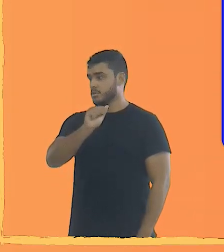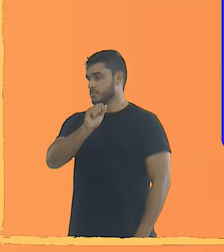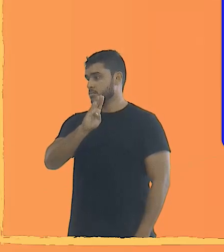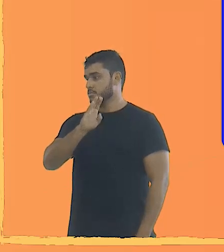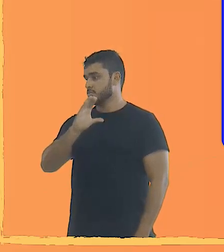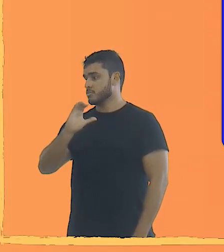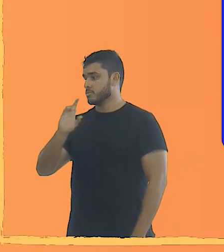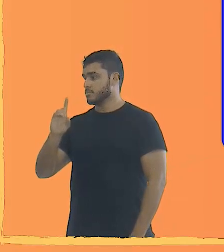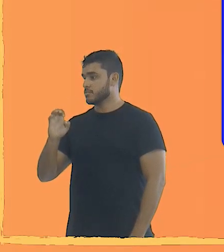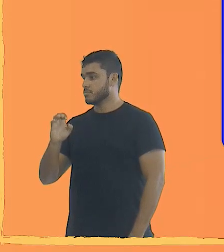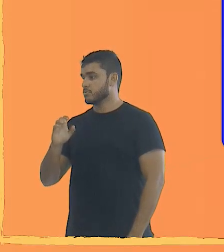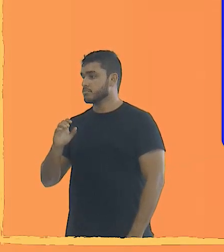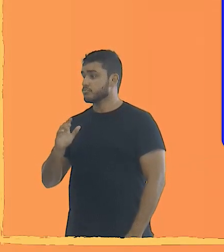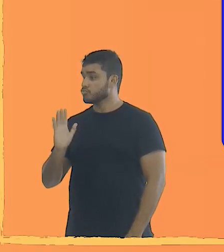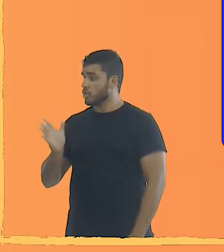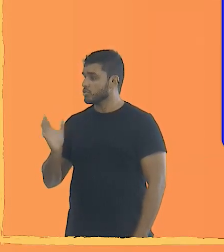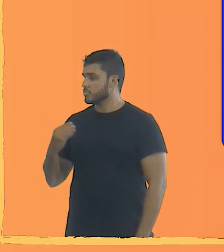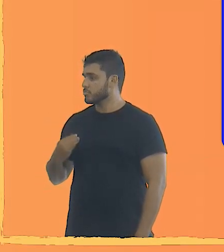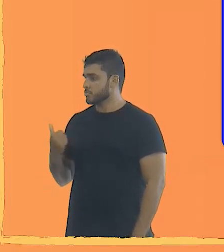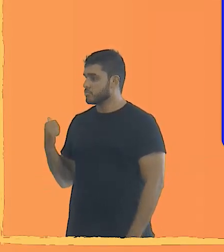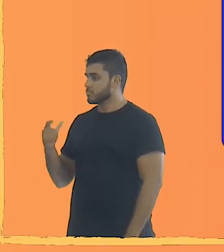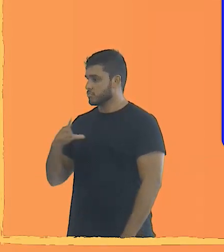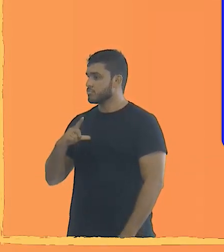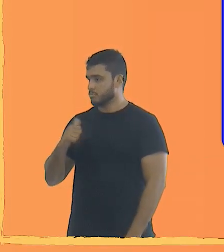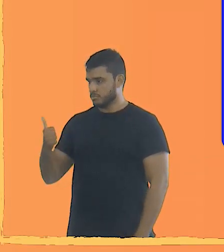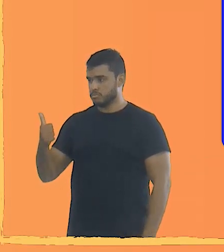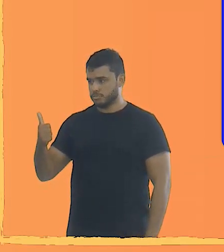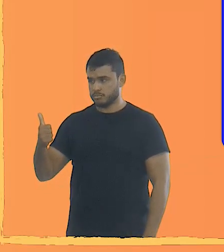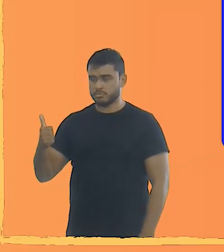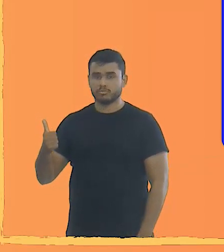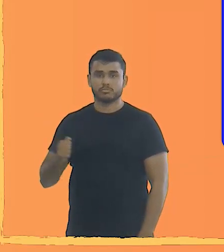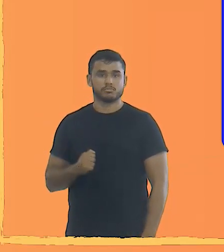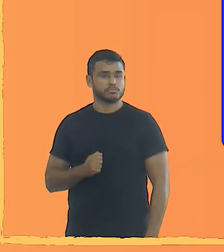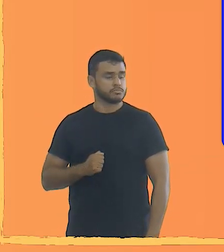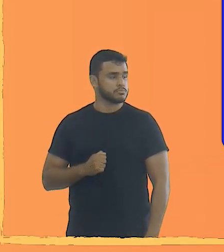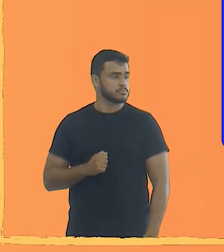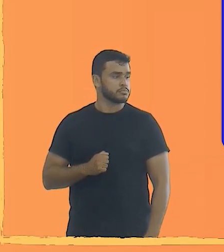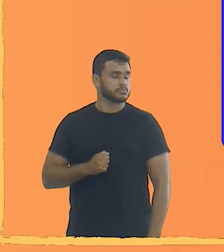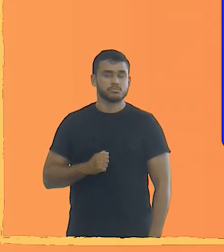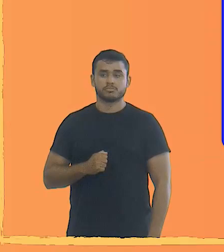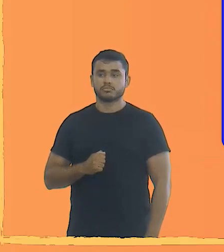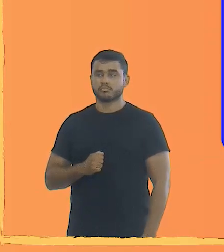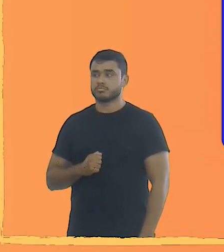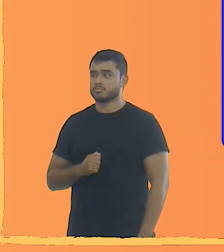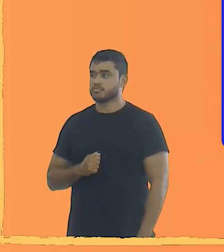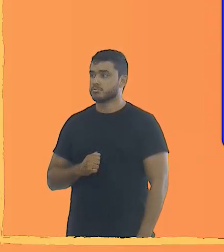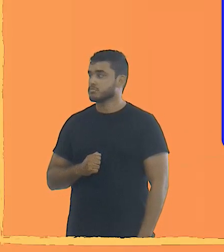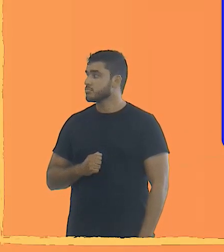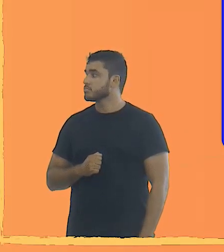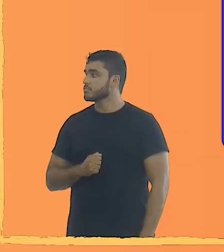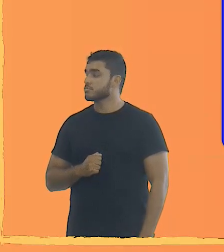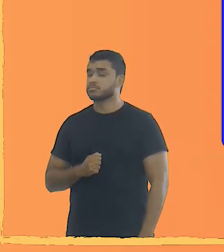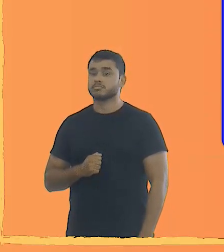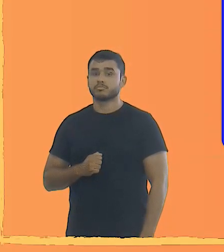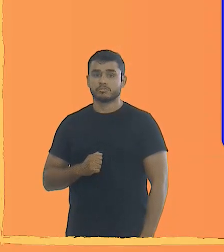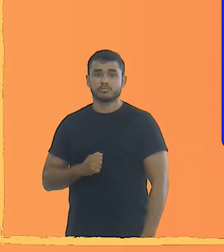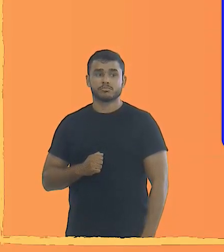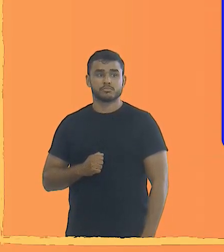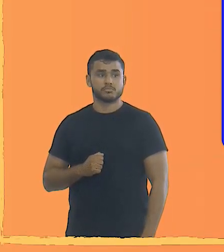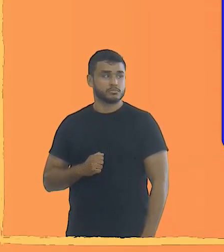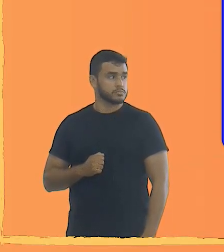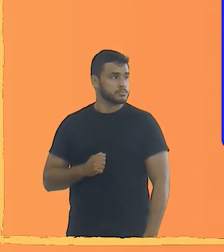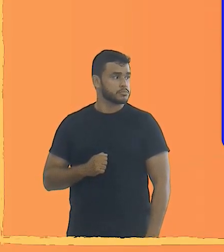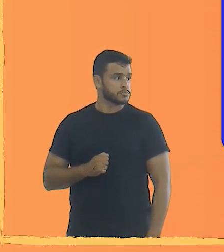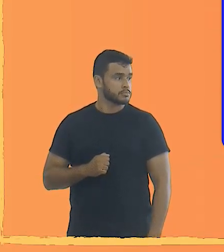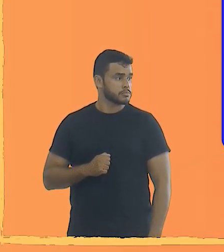além dos algarismos de 0 a 9. Então, qual era a proposta inicial? Uma senha com 6 dígitos,